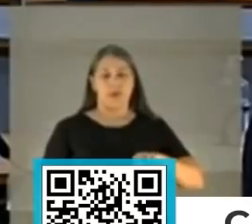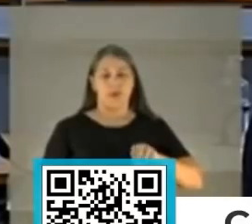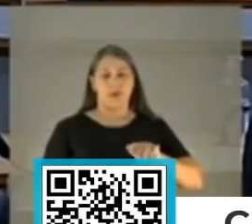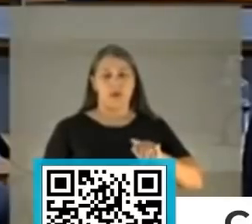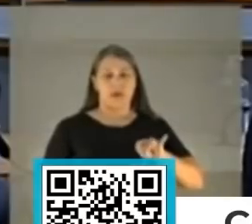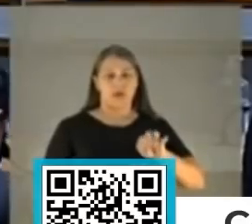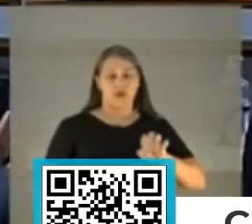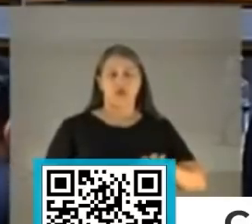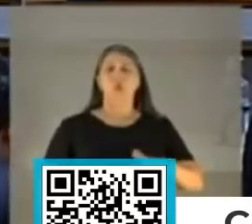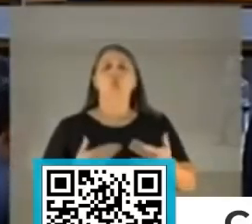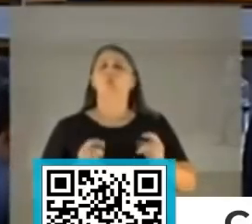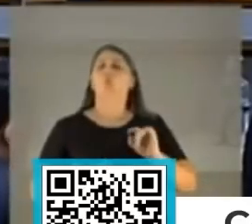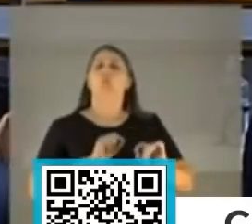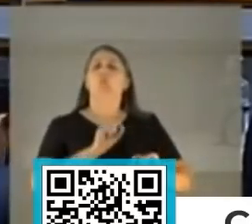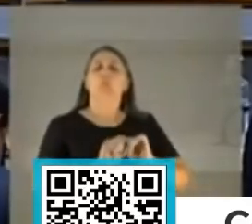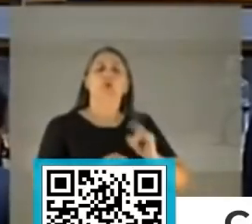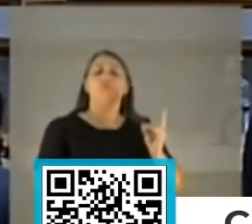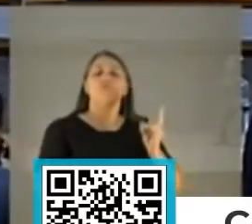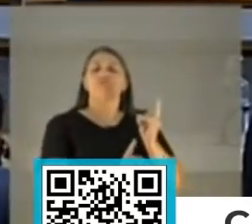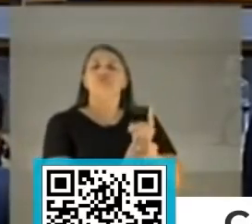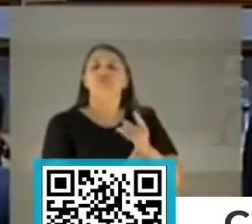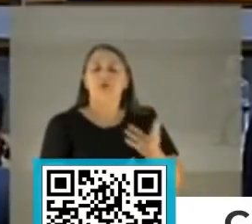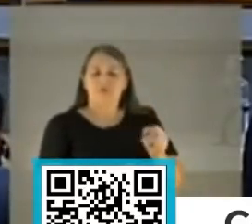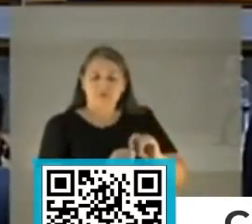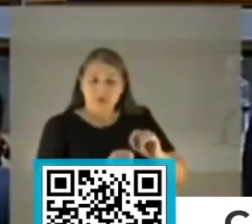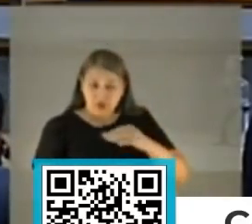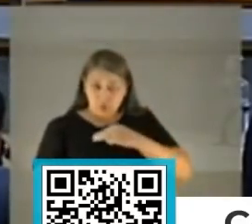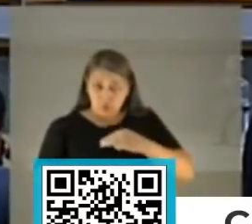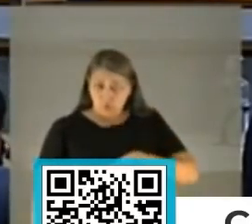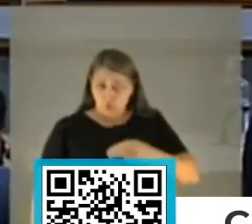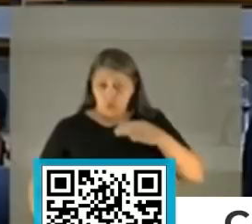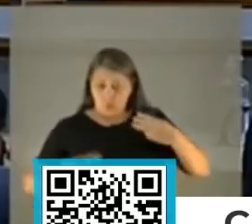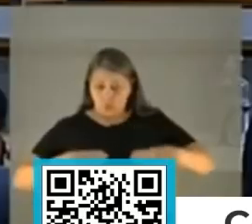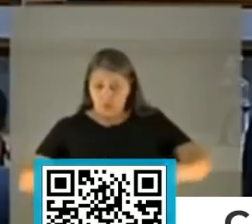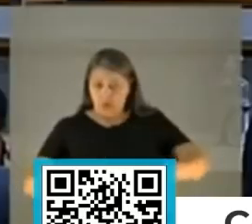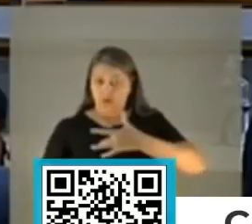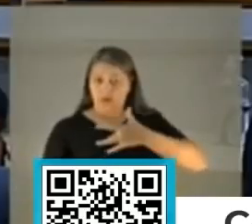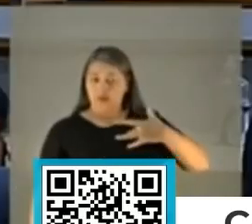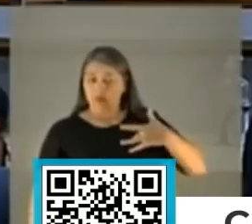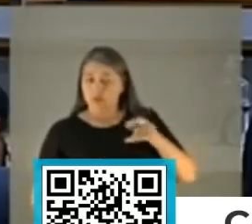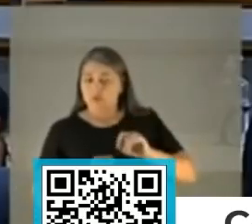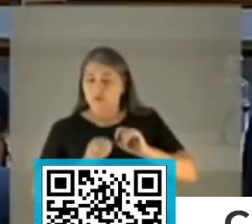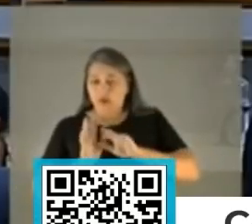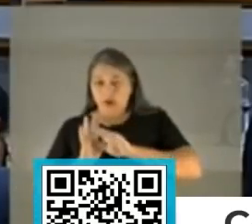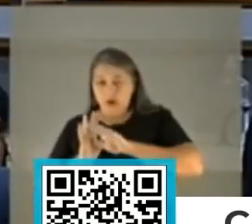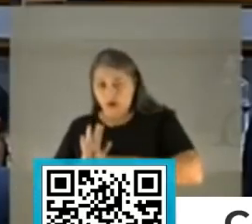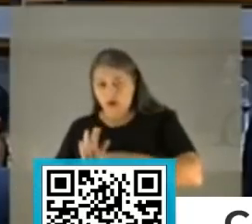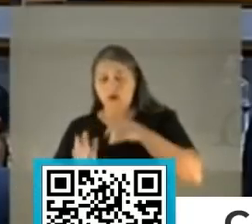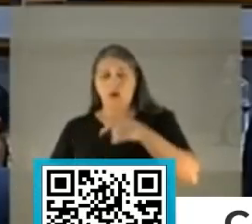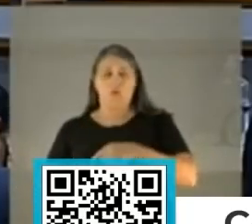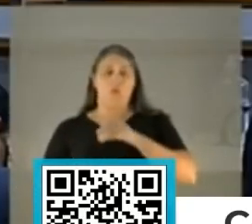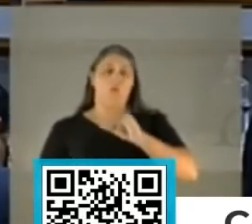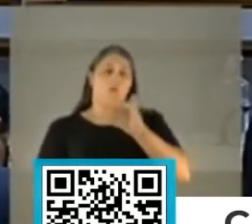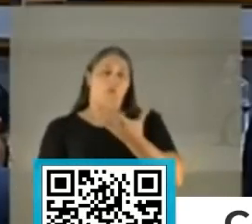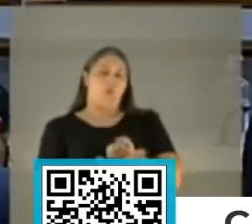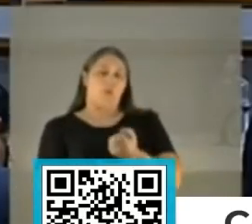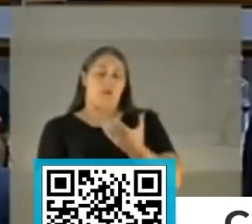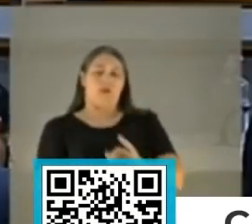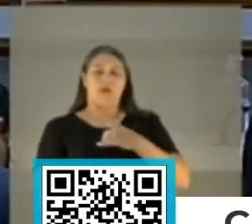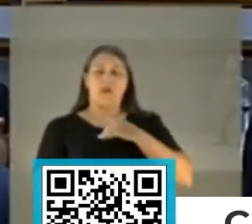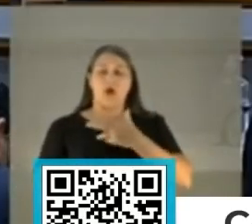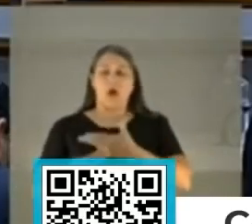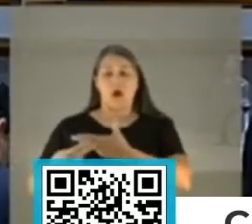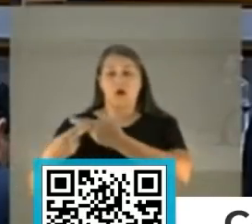que providências o Ministério da Saúde tomou para investigar o alegado hackeamento do aplicativo e apurar as